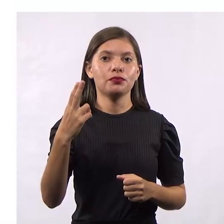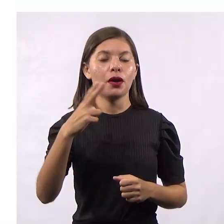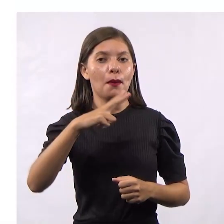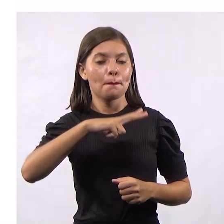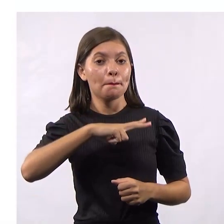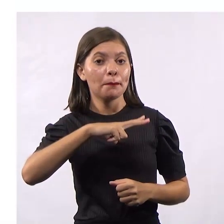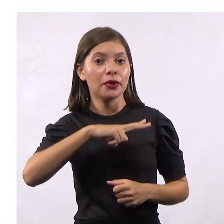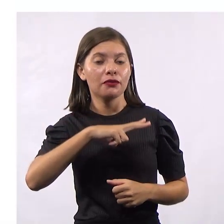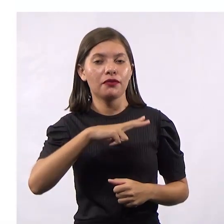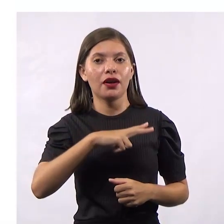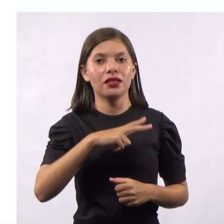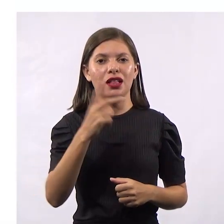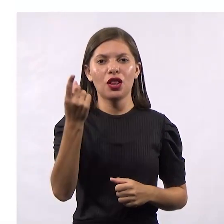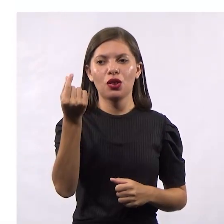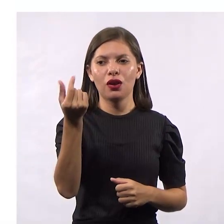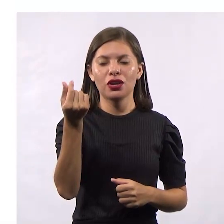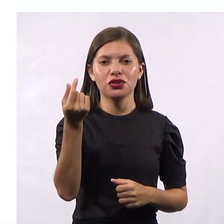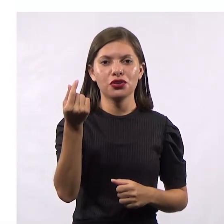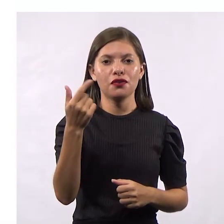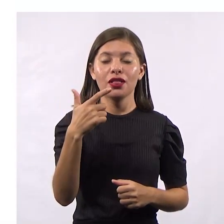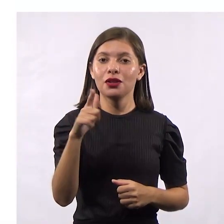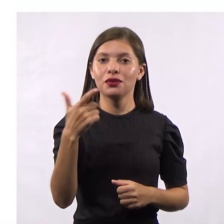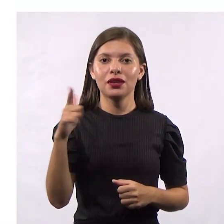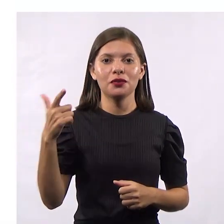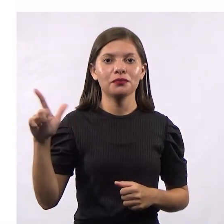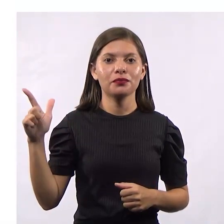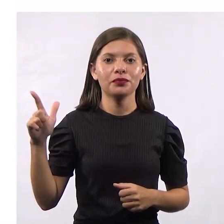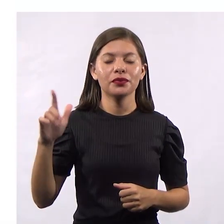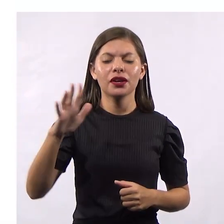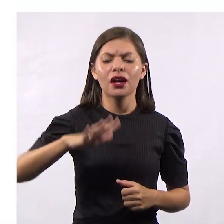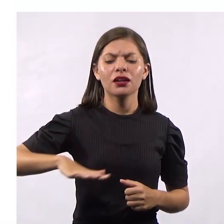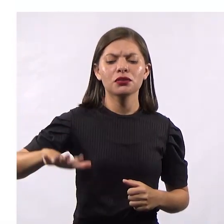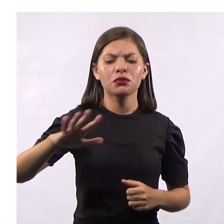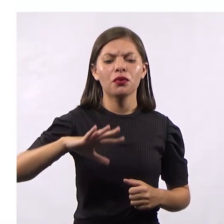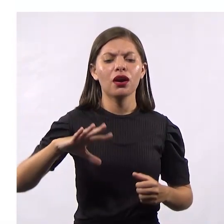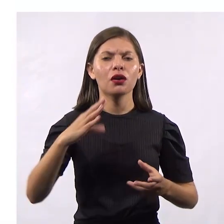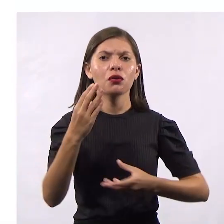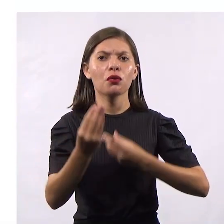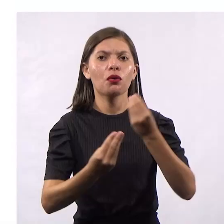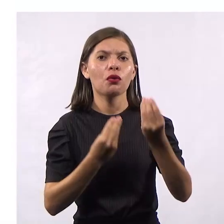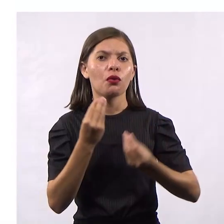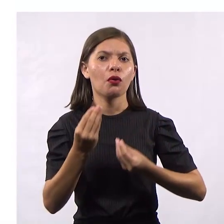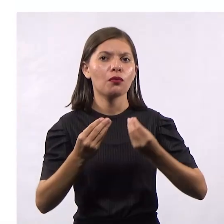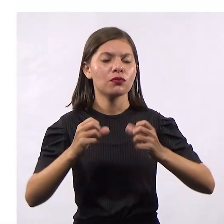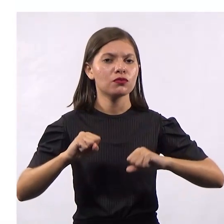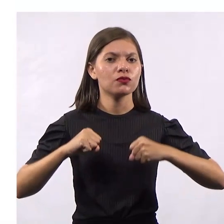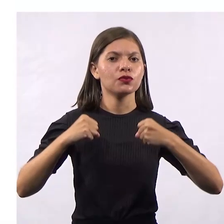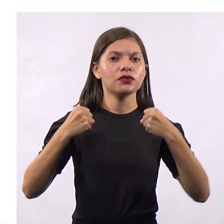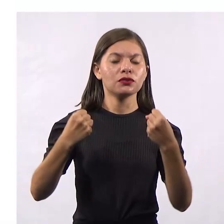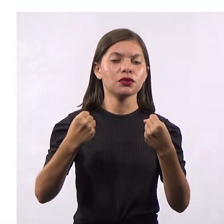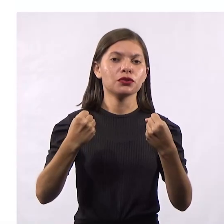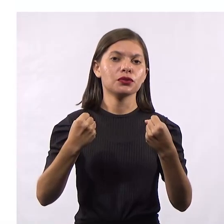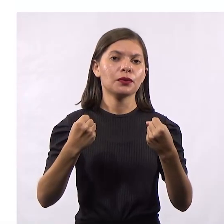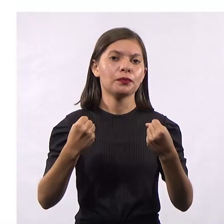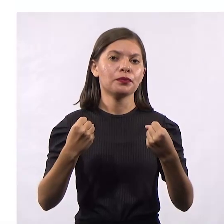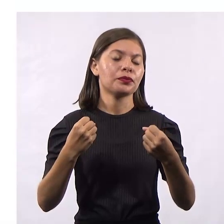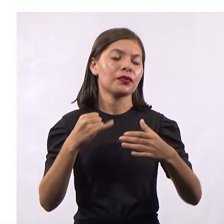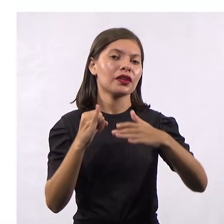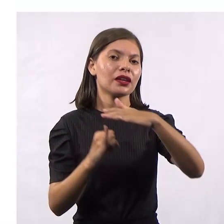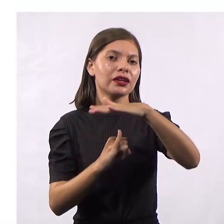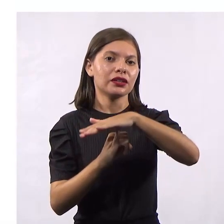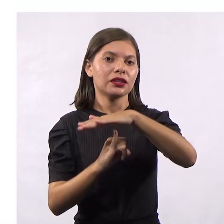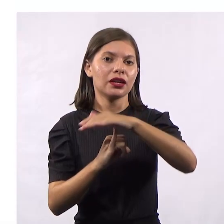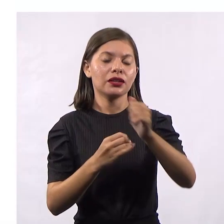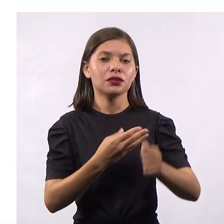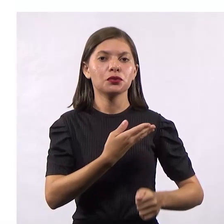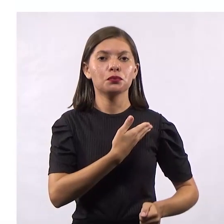mesmo entidades privadas, mas sem fins lucrativos, que pretendem atuar, olha aí, em comunhão de esforços.